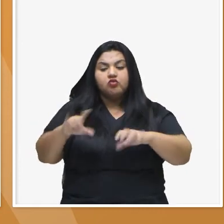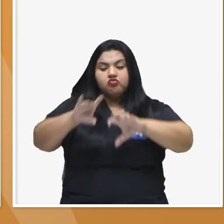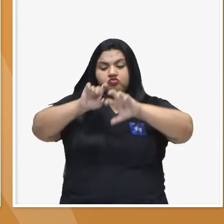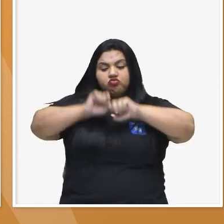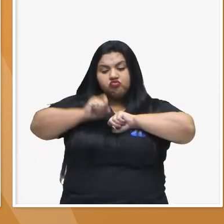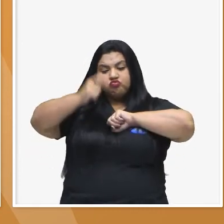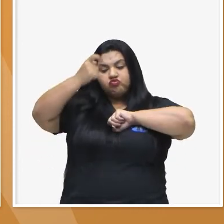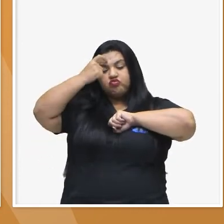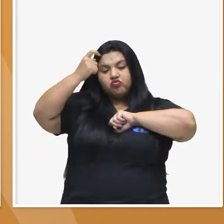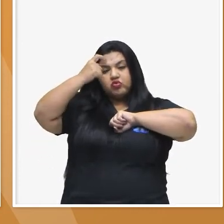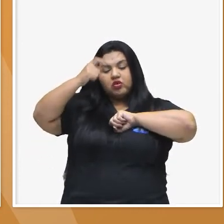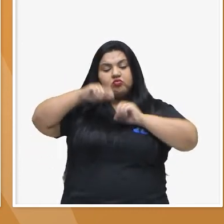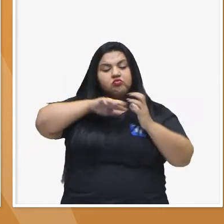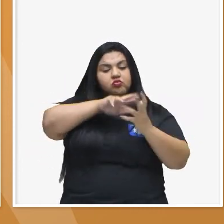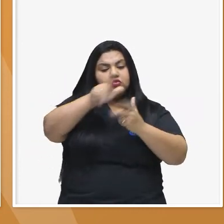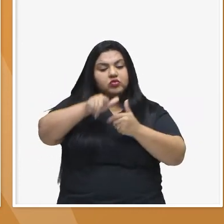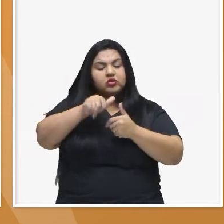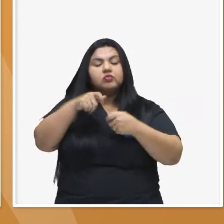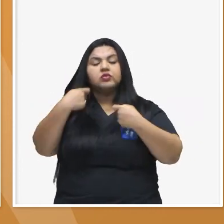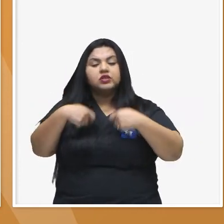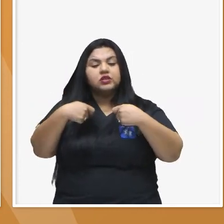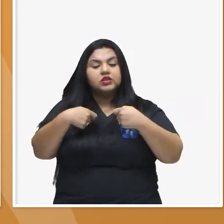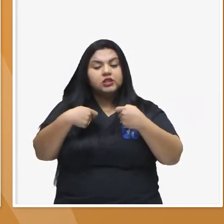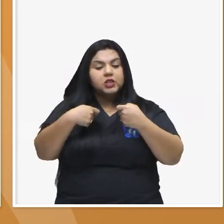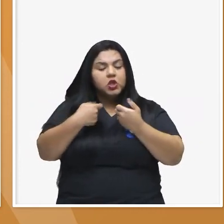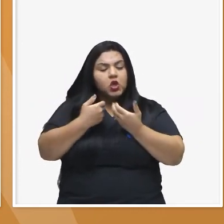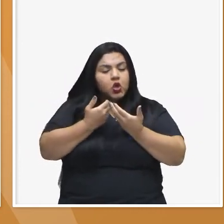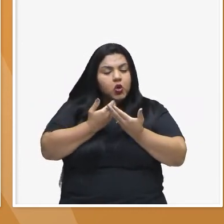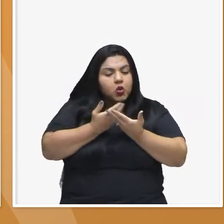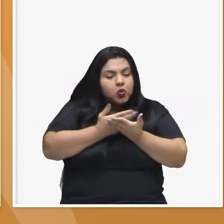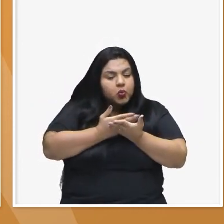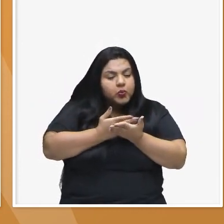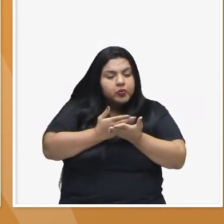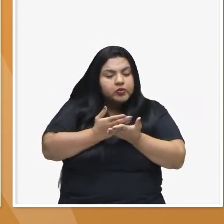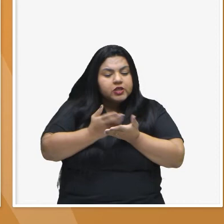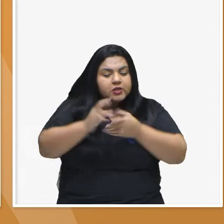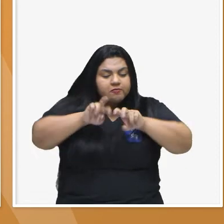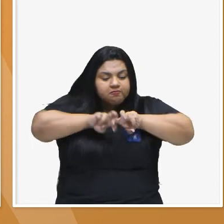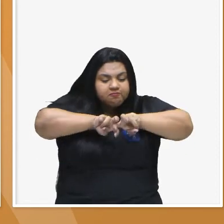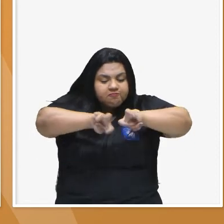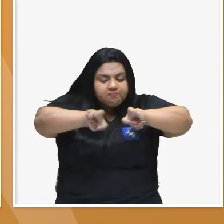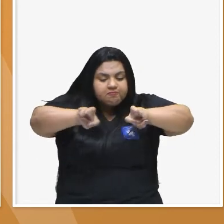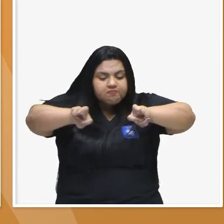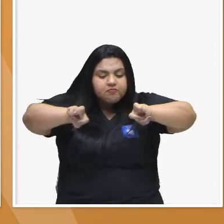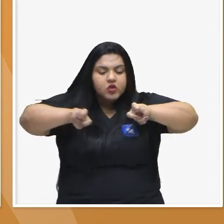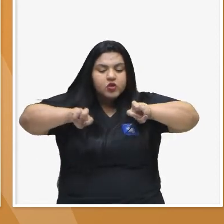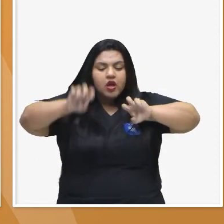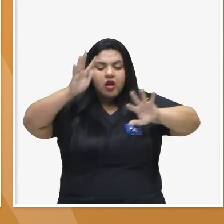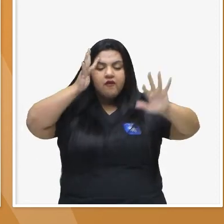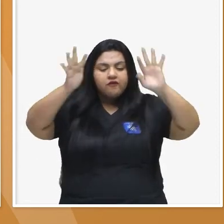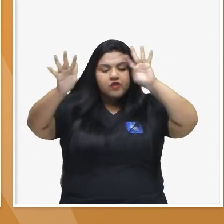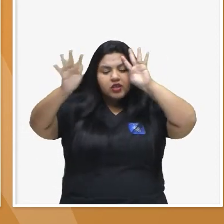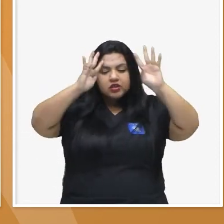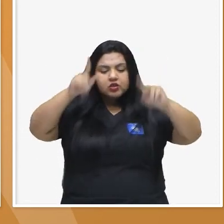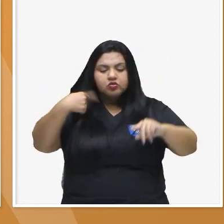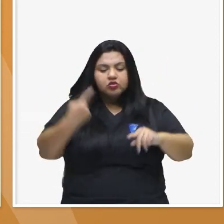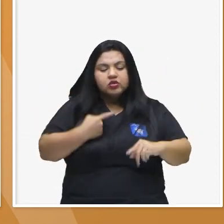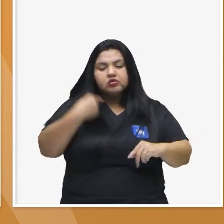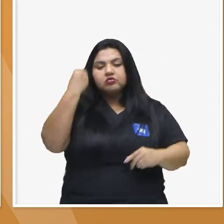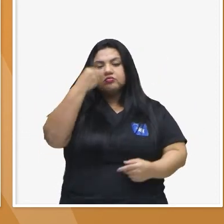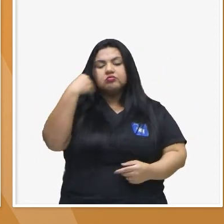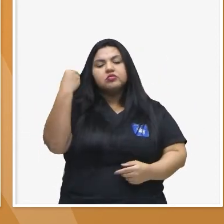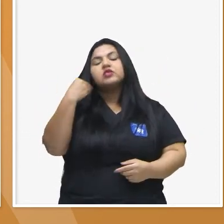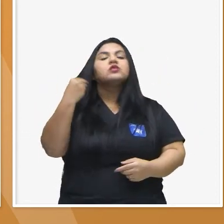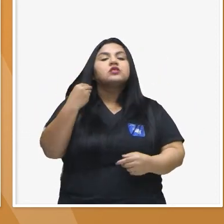mundo, nós temos que entrar dentro de um processo de profunda reflexão sobre as nossas experiências. E esse processo